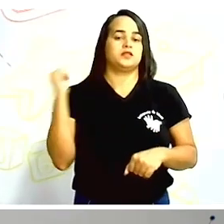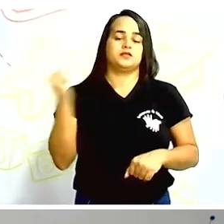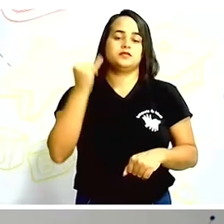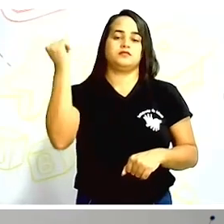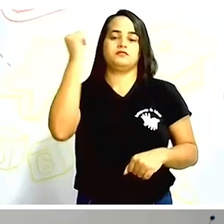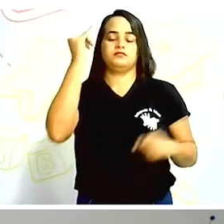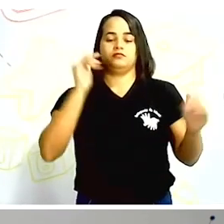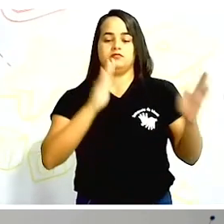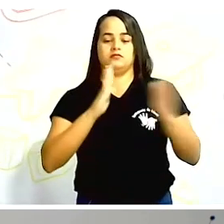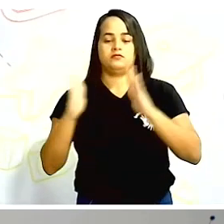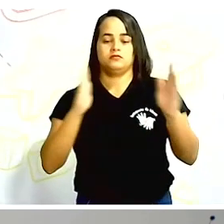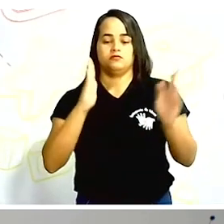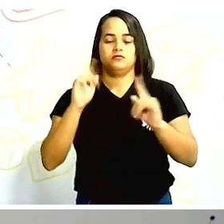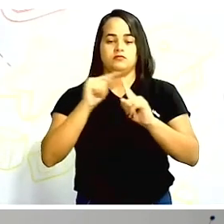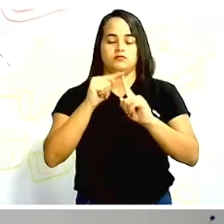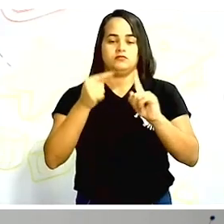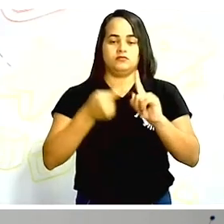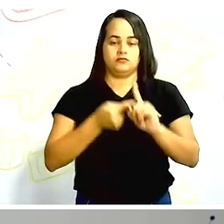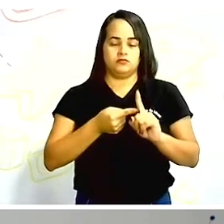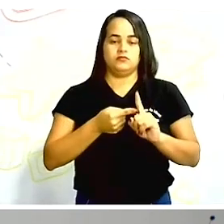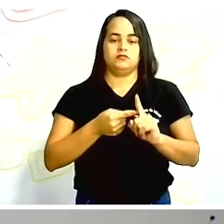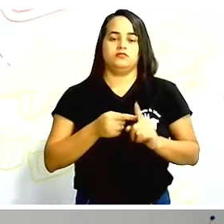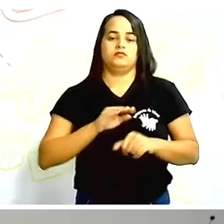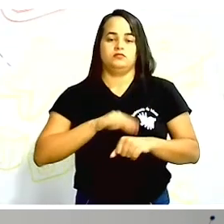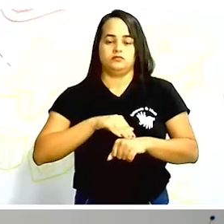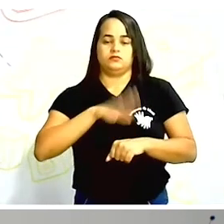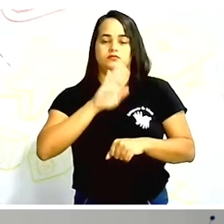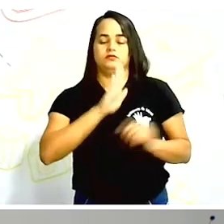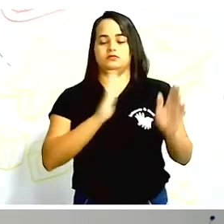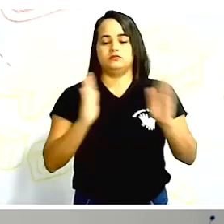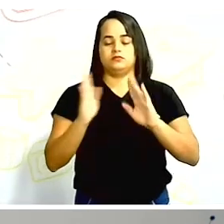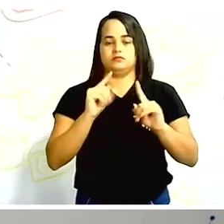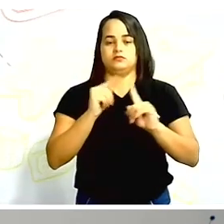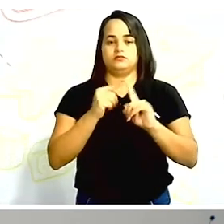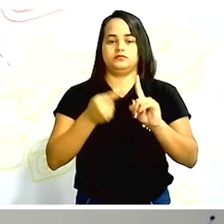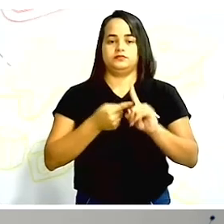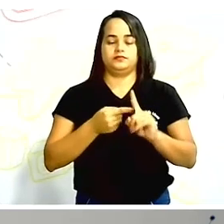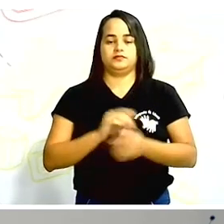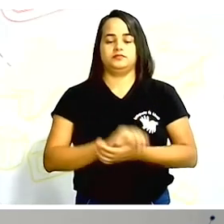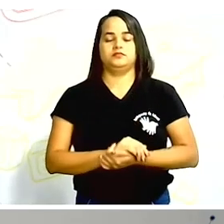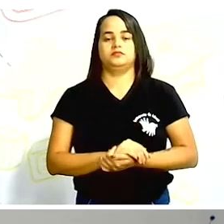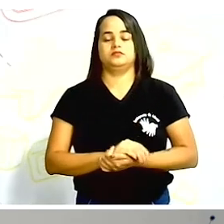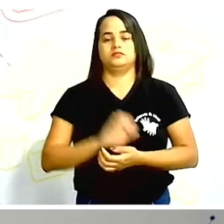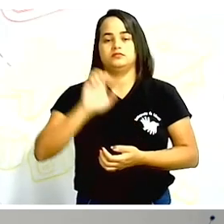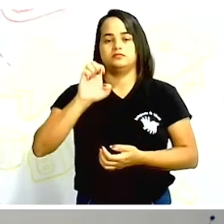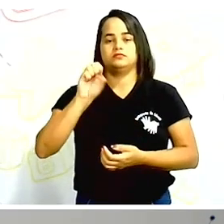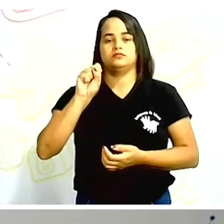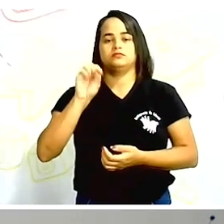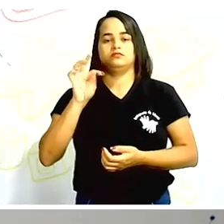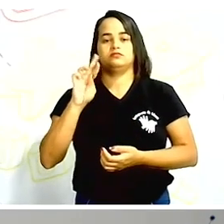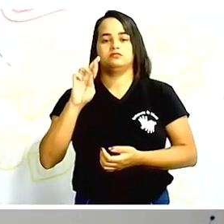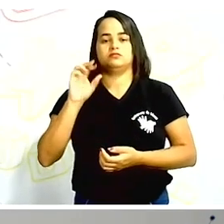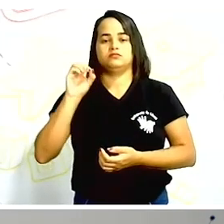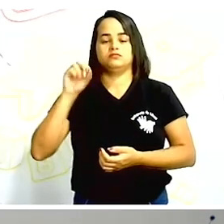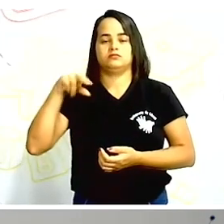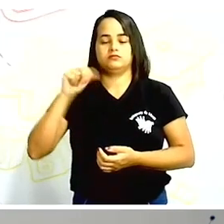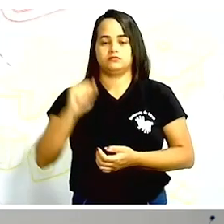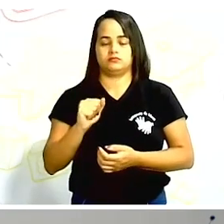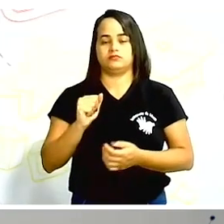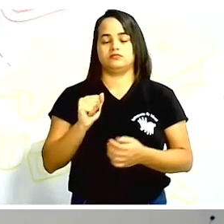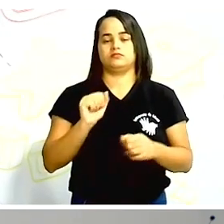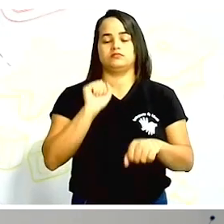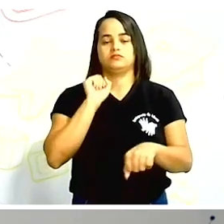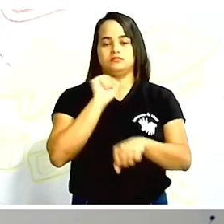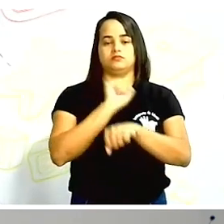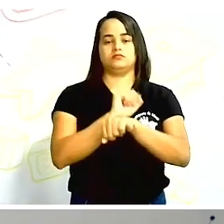ou seja, a parte do estriol ele vai ser mais para a parte da gravidez e a estrona para continuar desenvolvendo a mulher, né? Logo